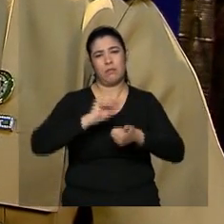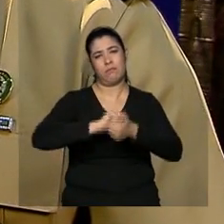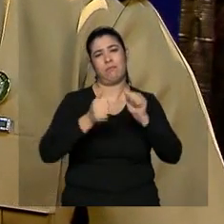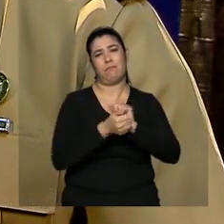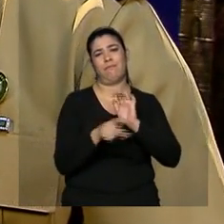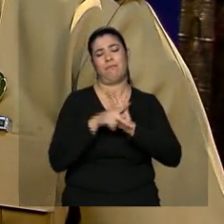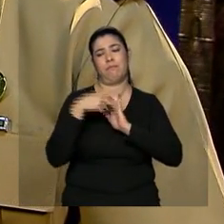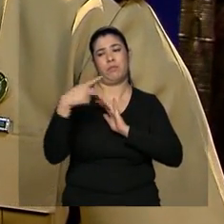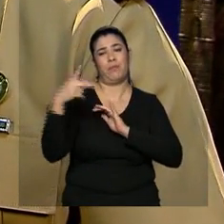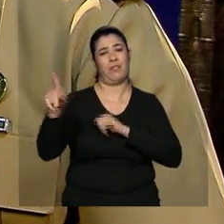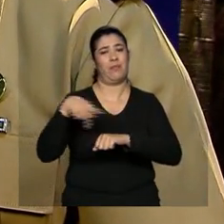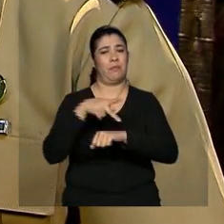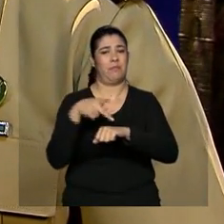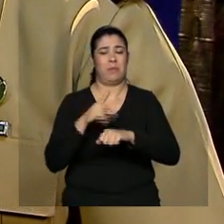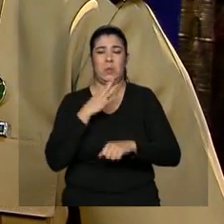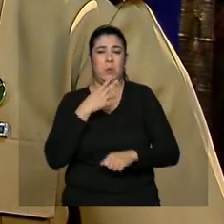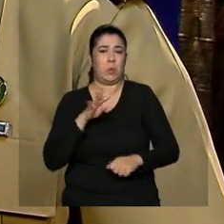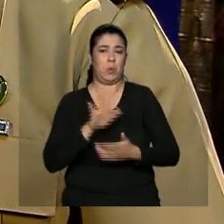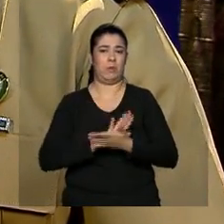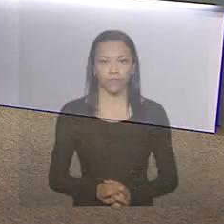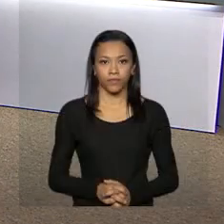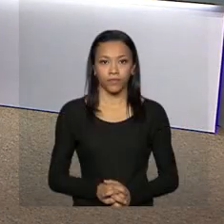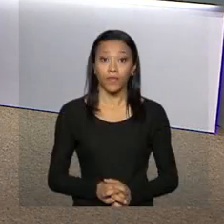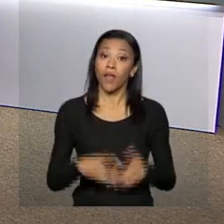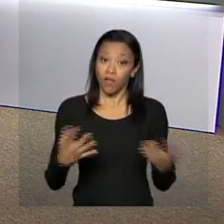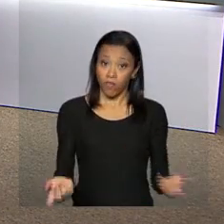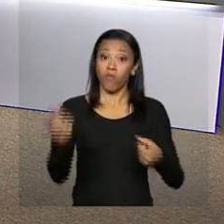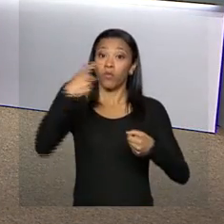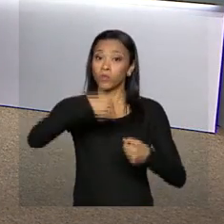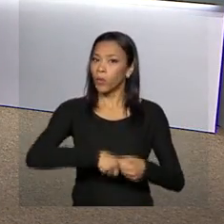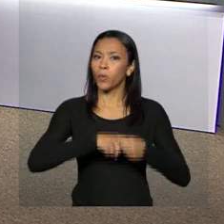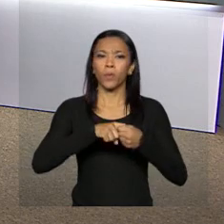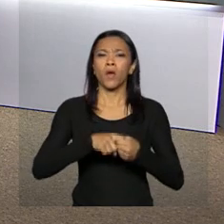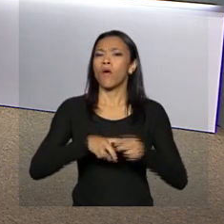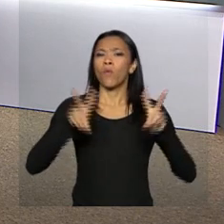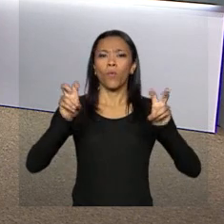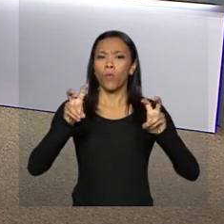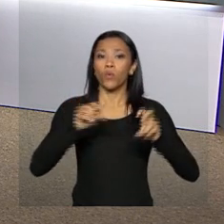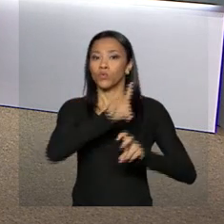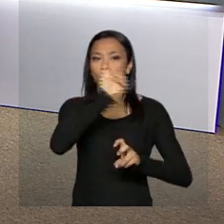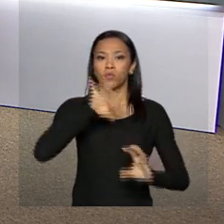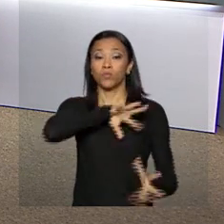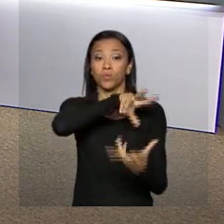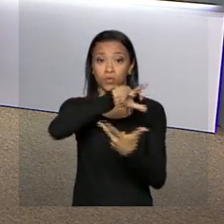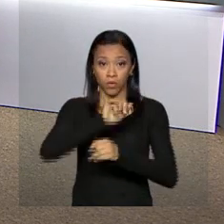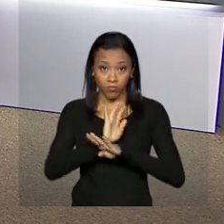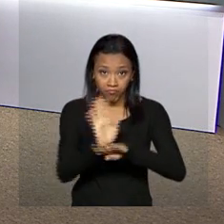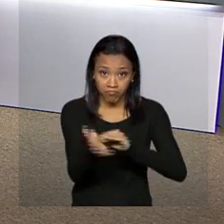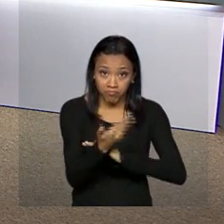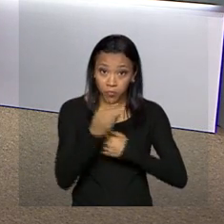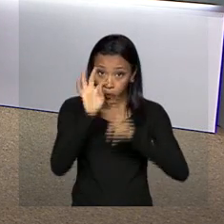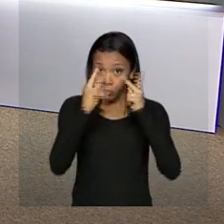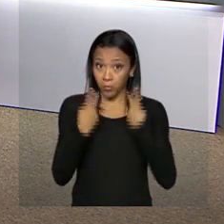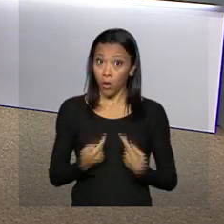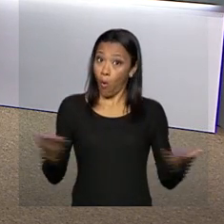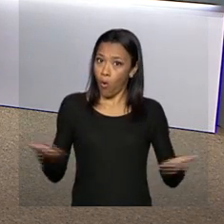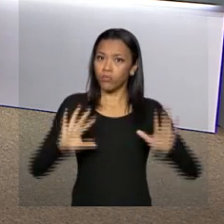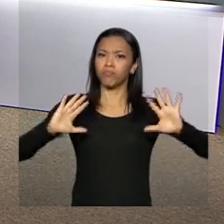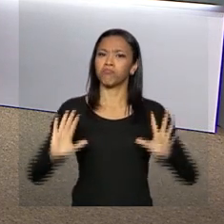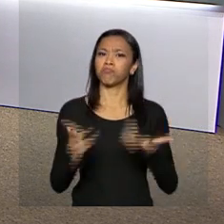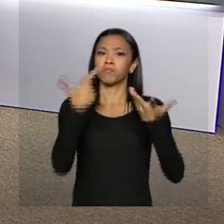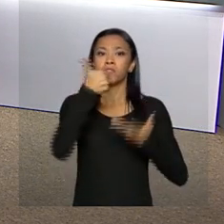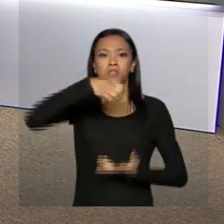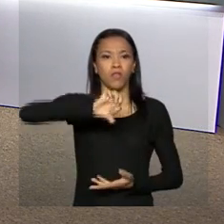até então a gente não conhece por não vivenciar. Voltamos a falar sobre o Dia Mundial Humanitário, celebrado hoje, 19 de